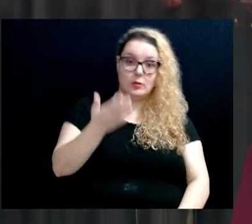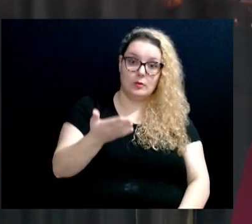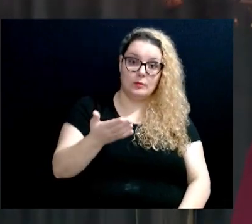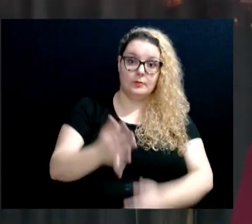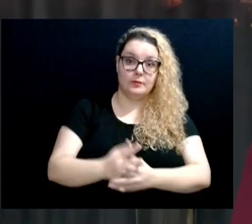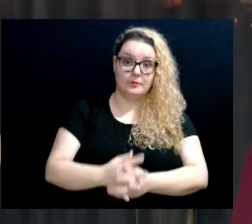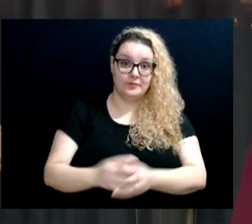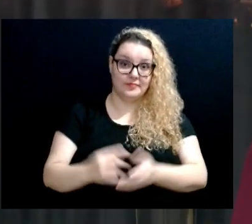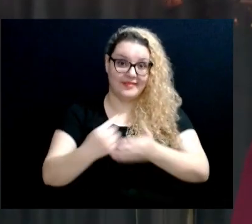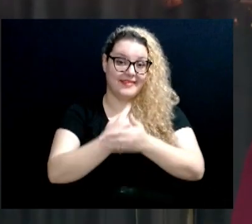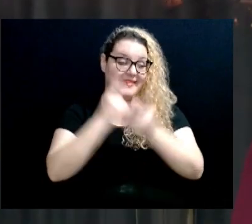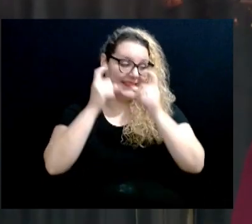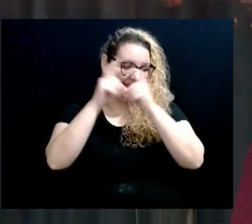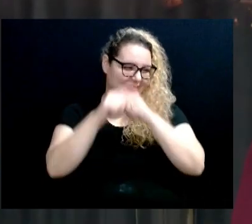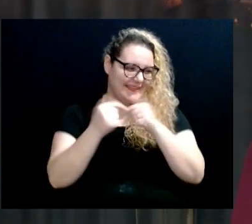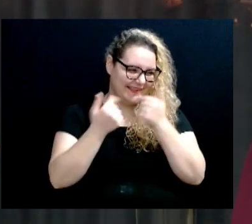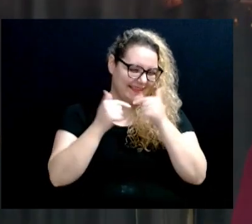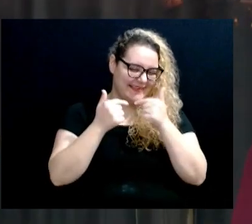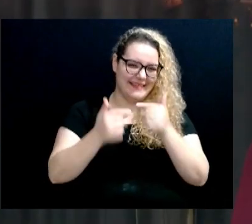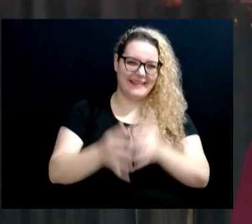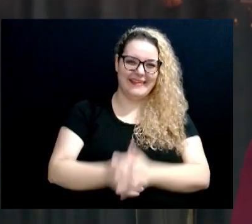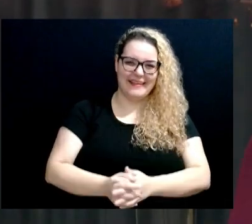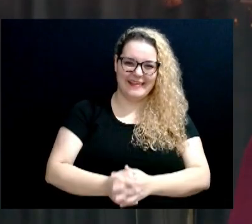né? Começamos já.